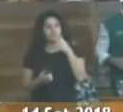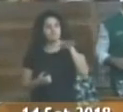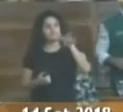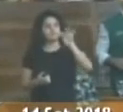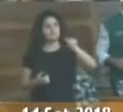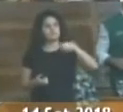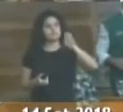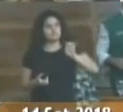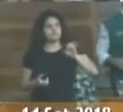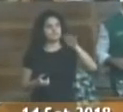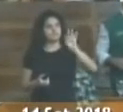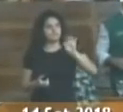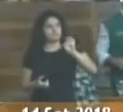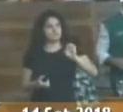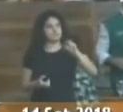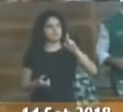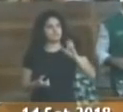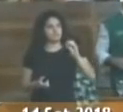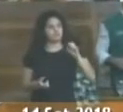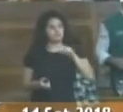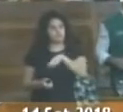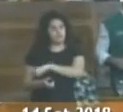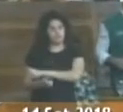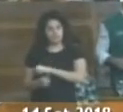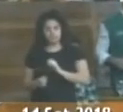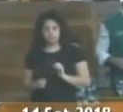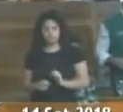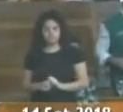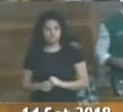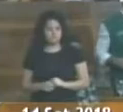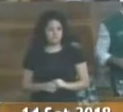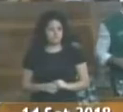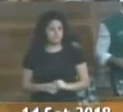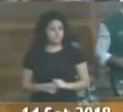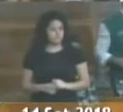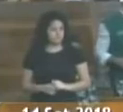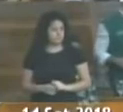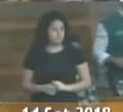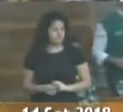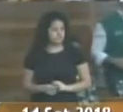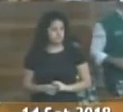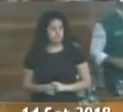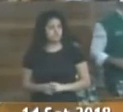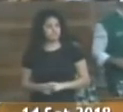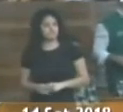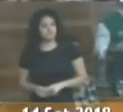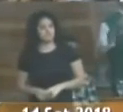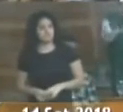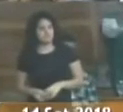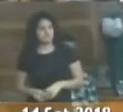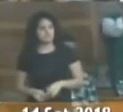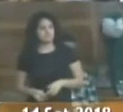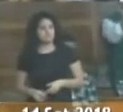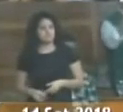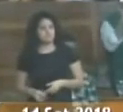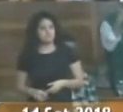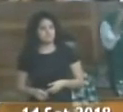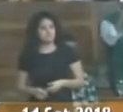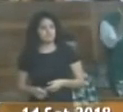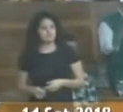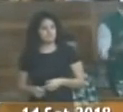está ali. É a última vez que eu falo para ninguém dizer que eu não falei, que daqui a pouco ainda vamos chamar de democrático.